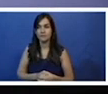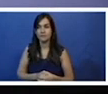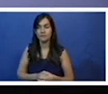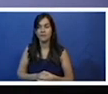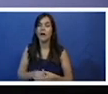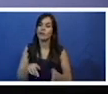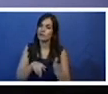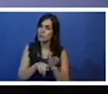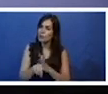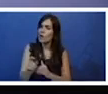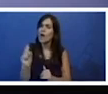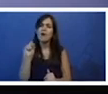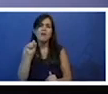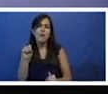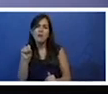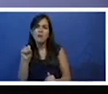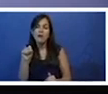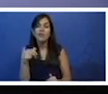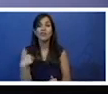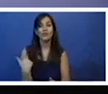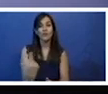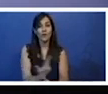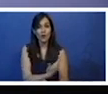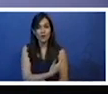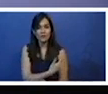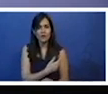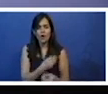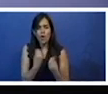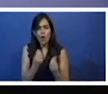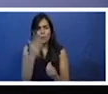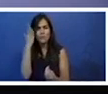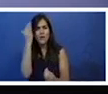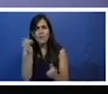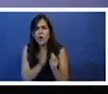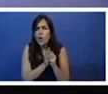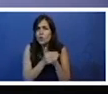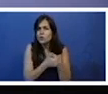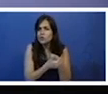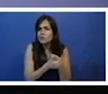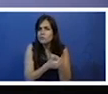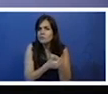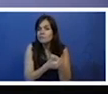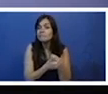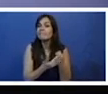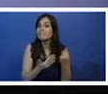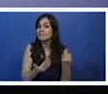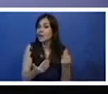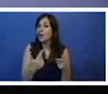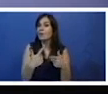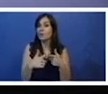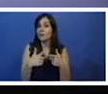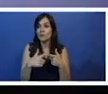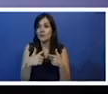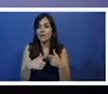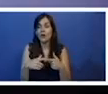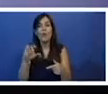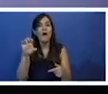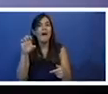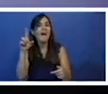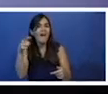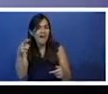Para nós. E como nós sabemos isso? Porque a desinência S mostra que é um